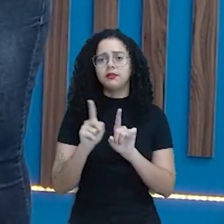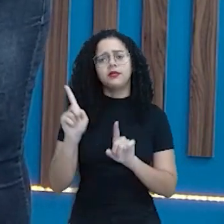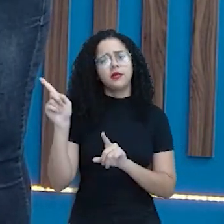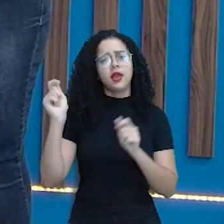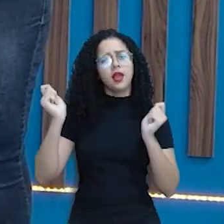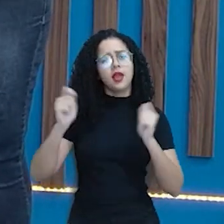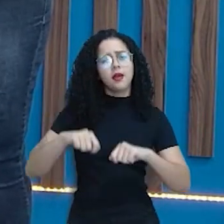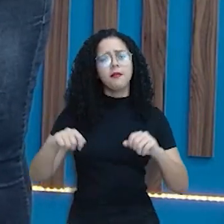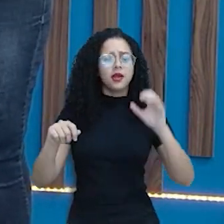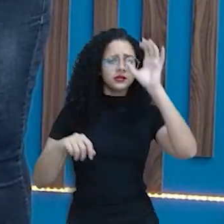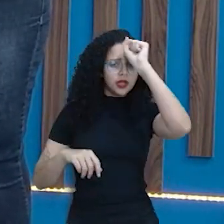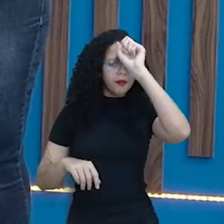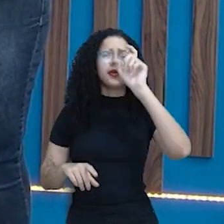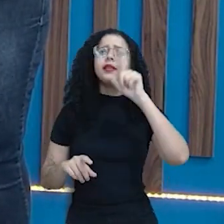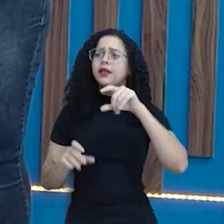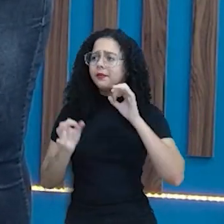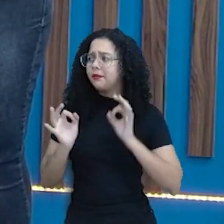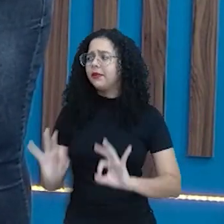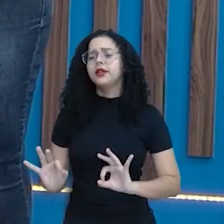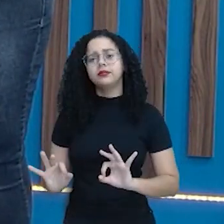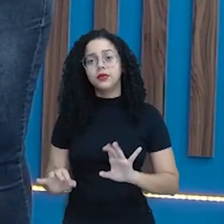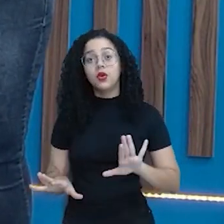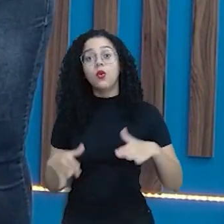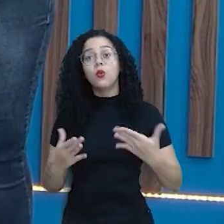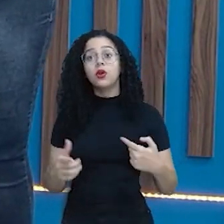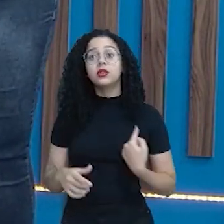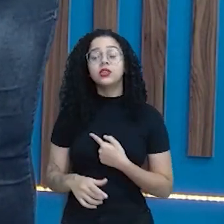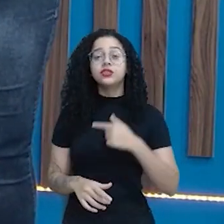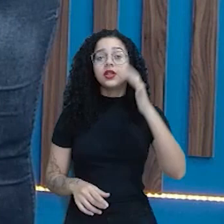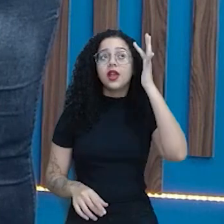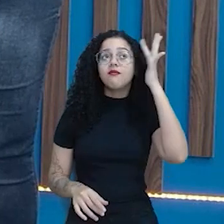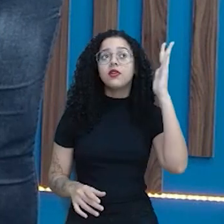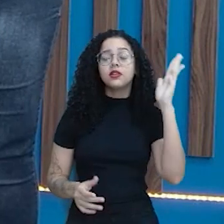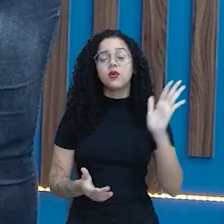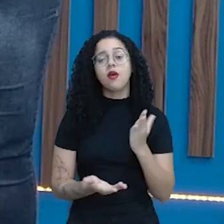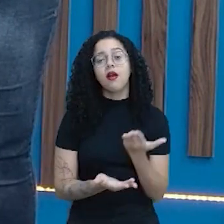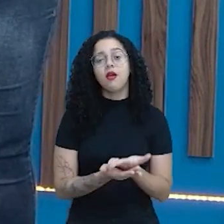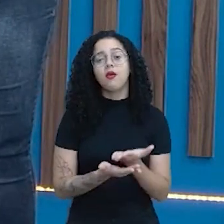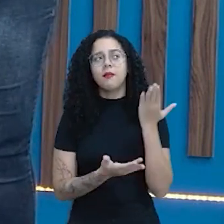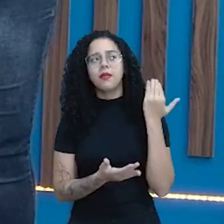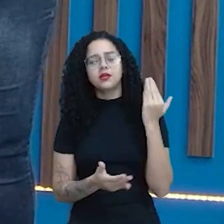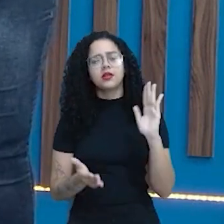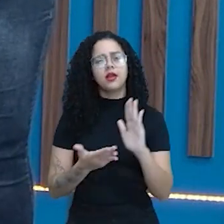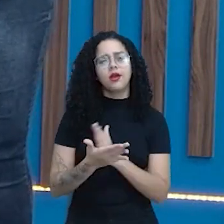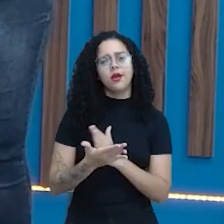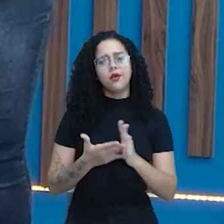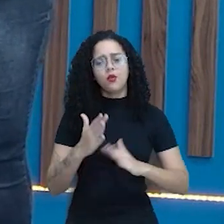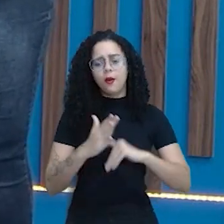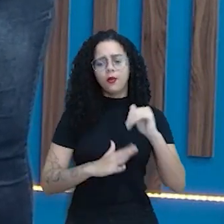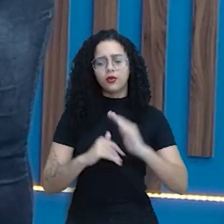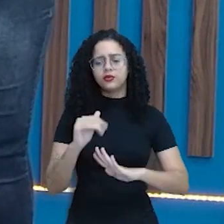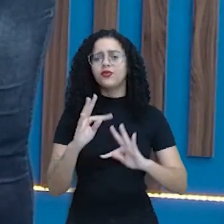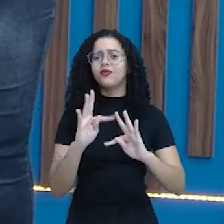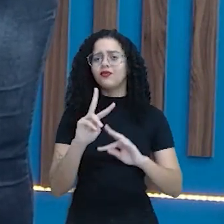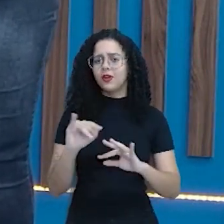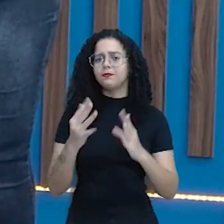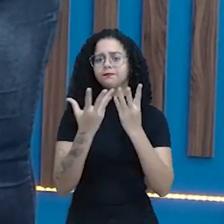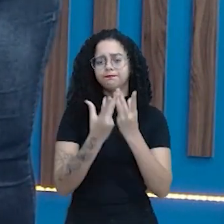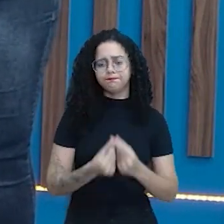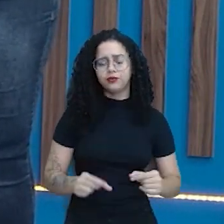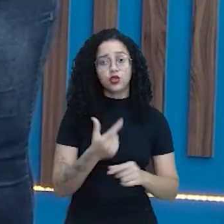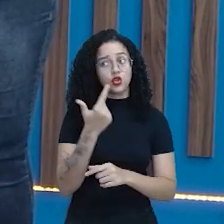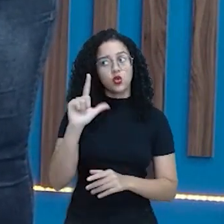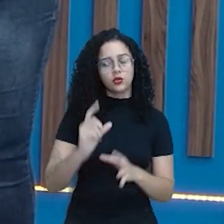capaz de aprender, e é mesmo. Então, quando a gente refletiu na aula passada de que algumas profissões elas vão desaparecendo e outras